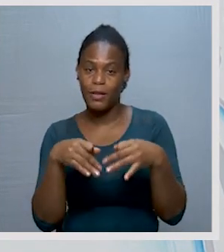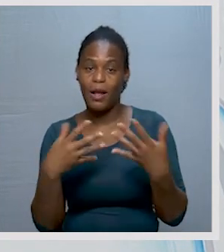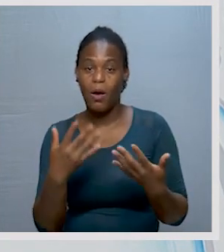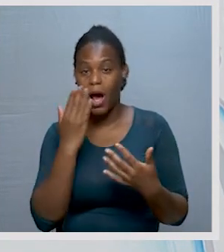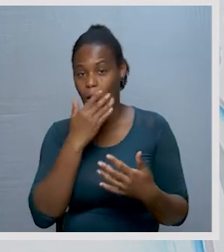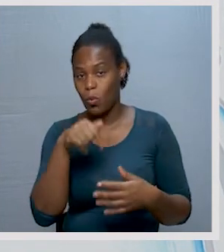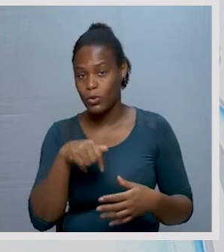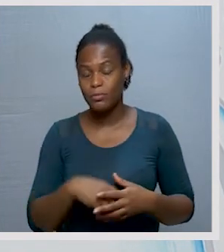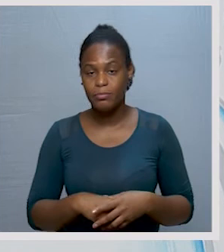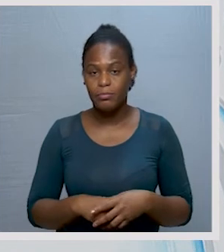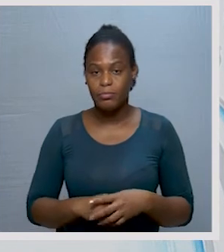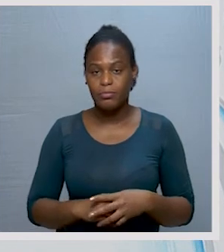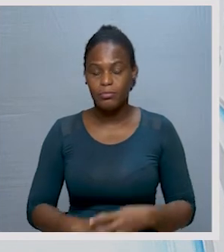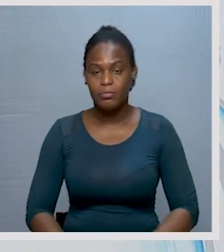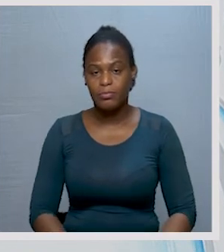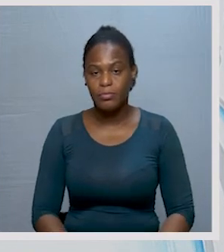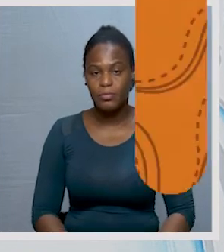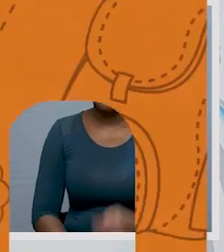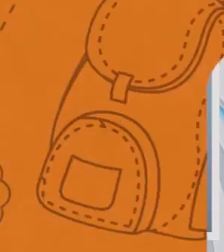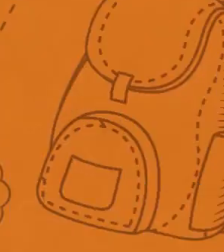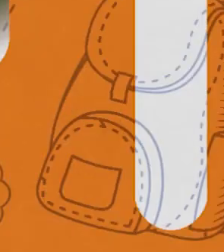dos exercícios para a aula de hoje.